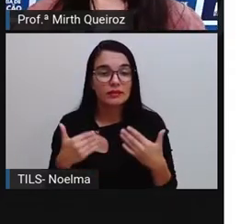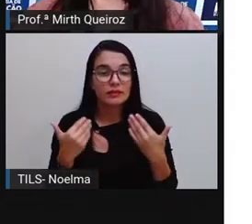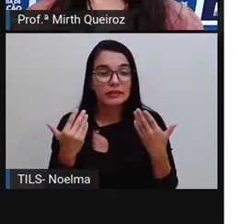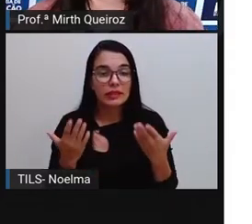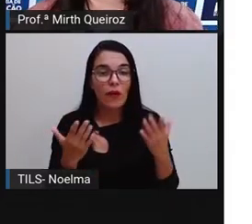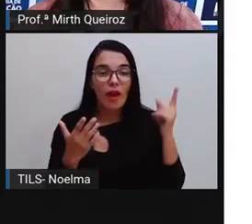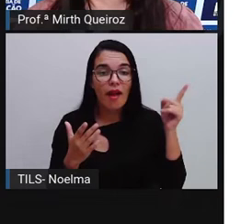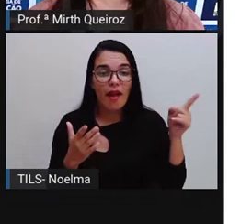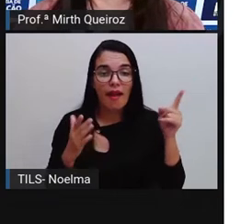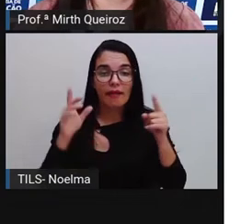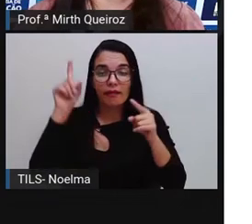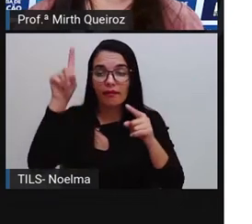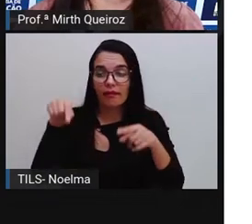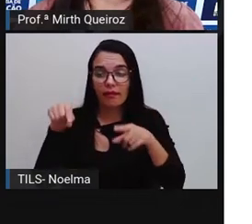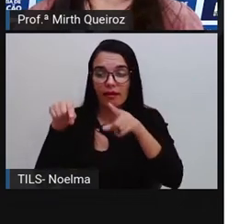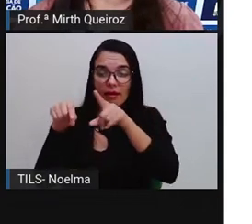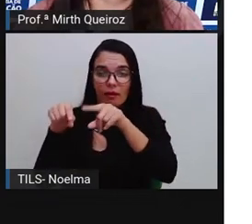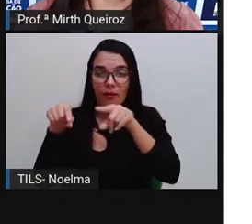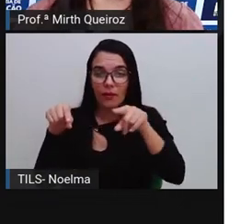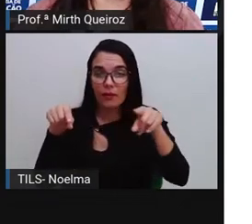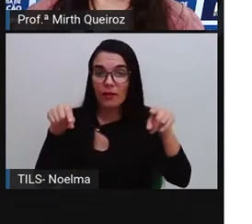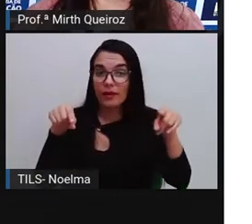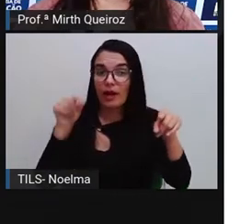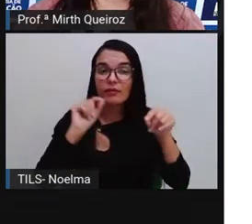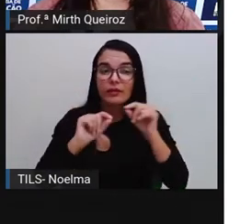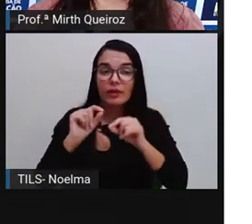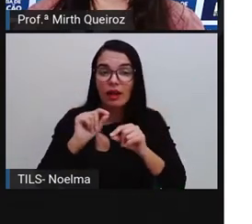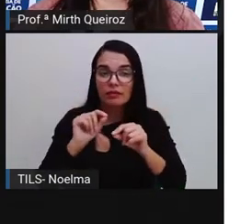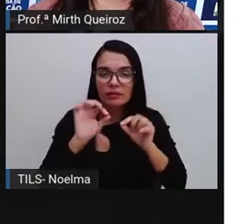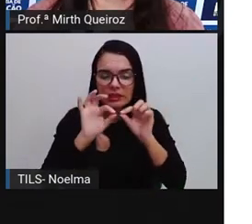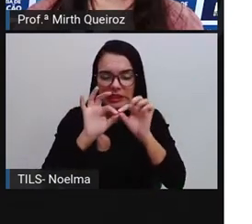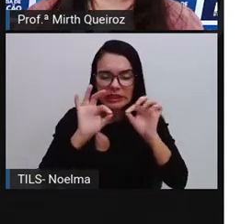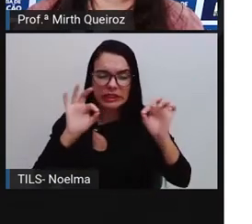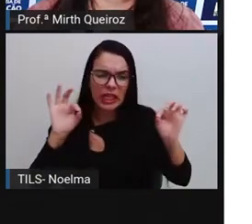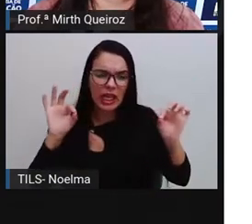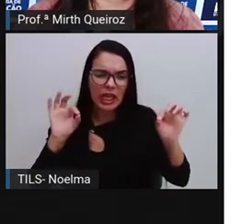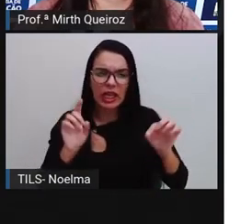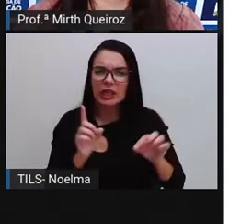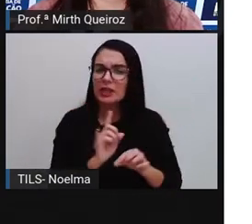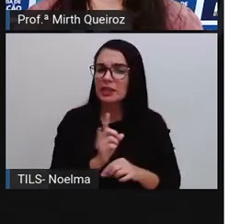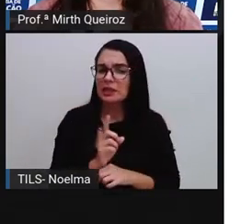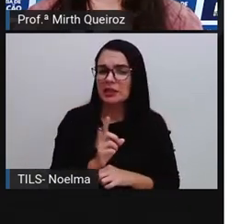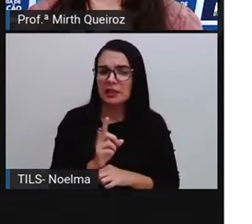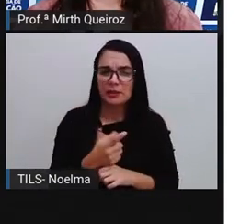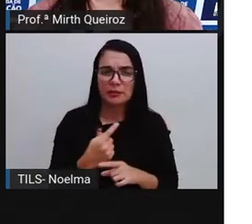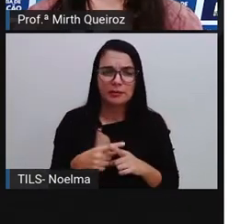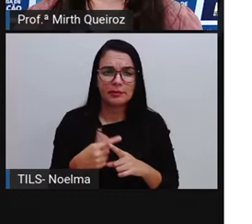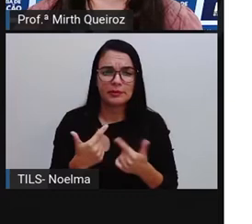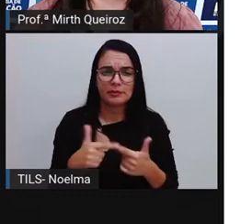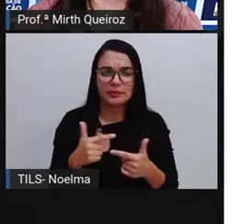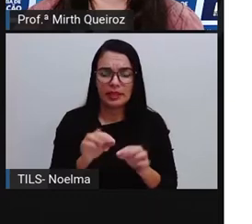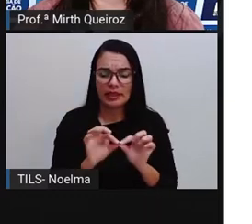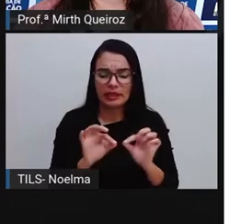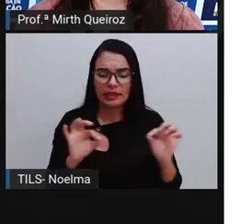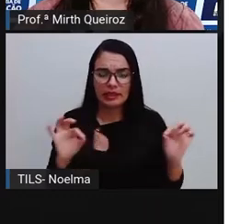uma pizza. Também não é. É um gráfico de linhas? Também não, porque não é formado por linhas. Que tipo de gráfico é esse,